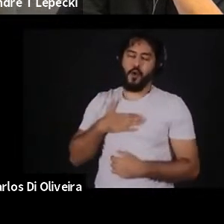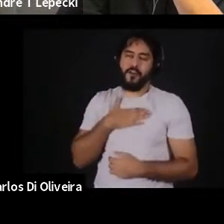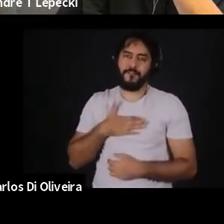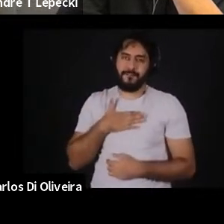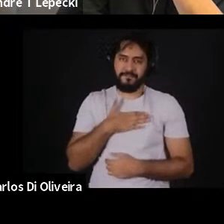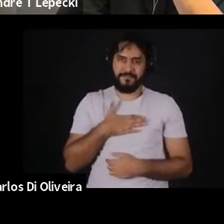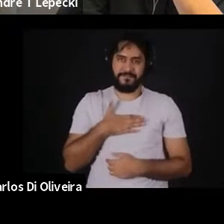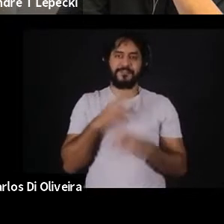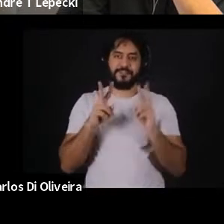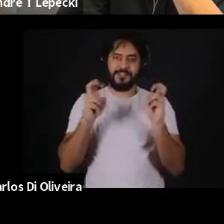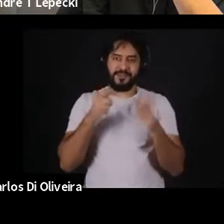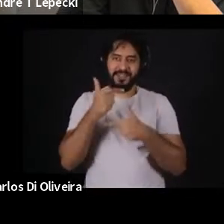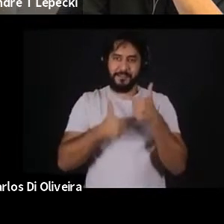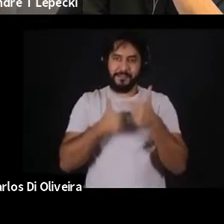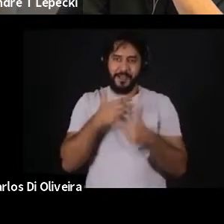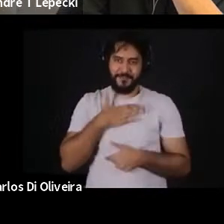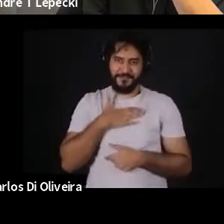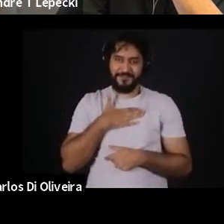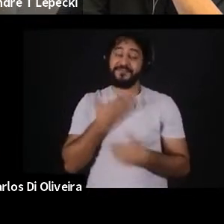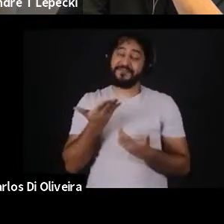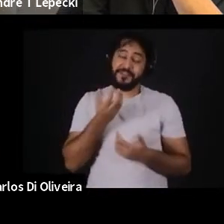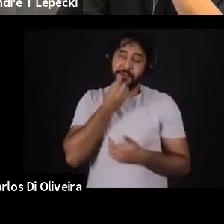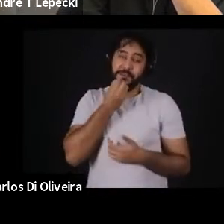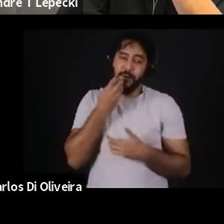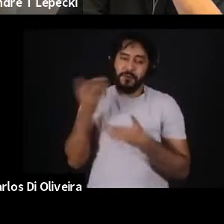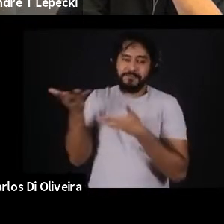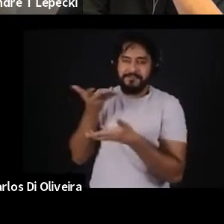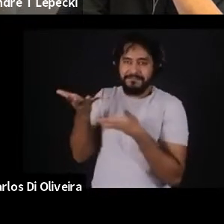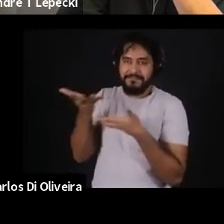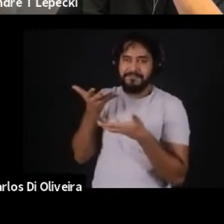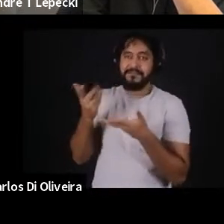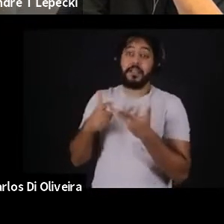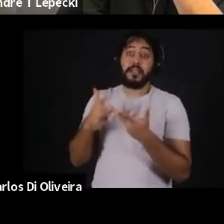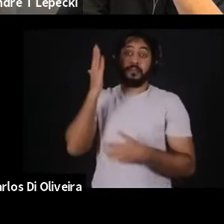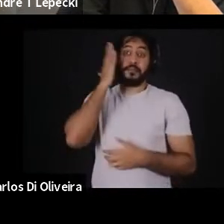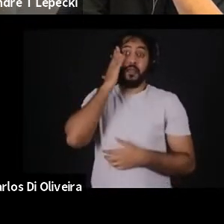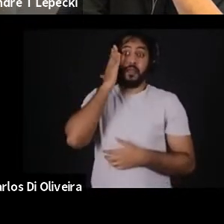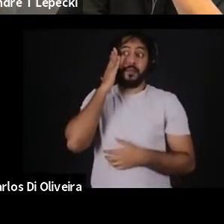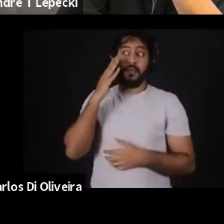sobre o trabalho, é muito bom ter essa troca, saber que o nosso trabalho está